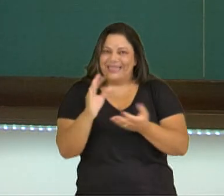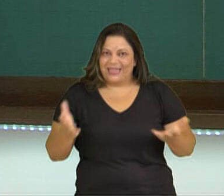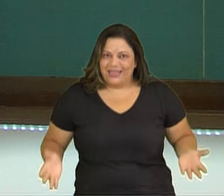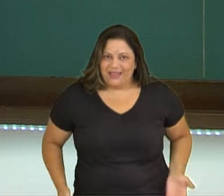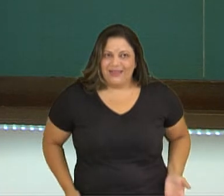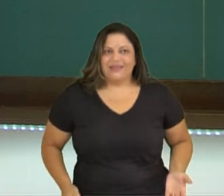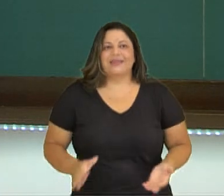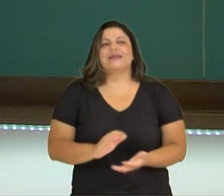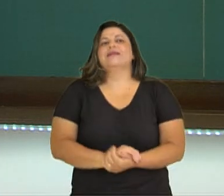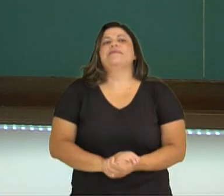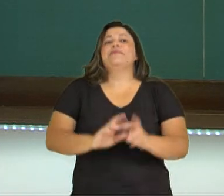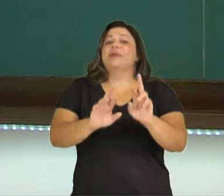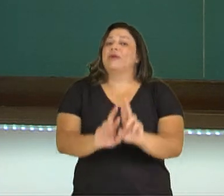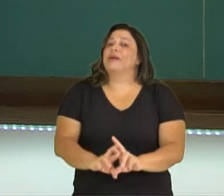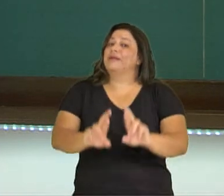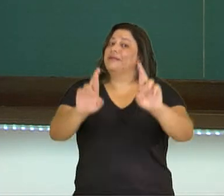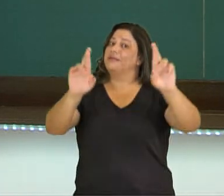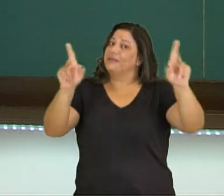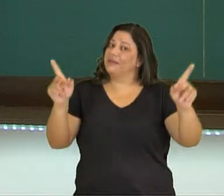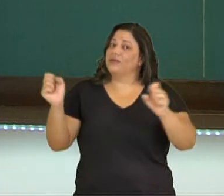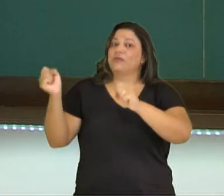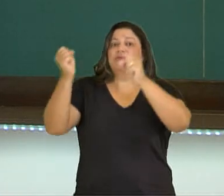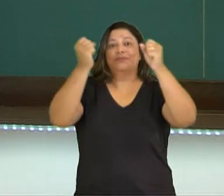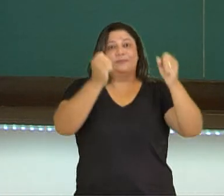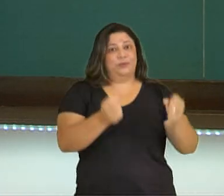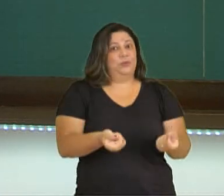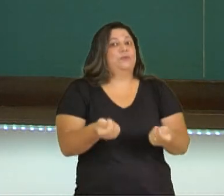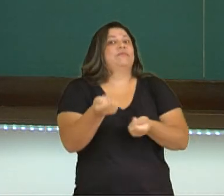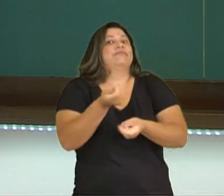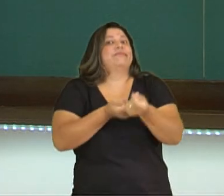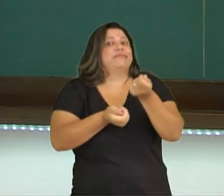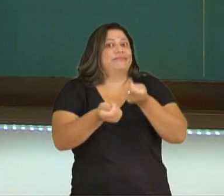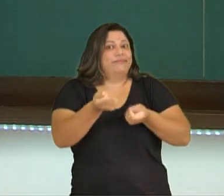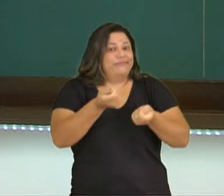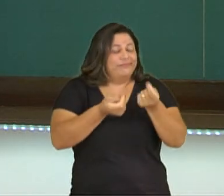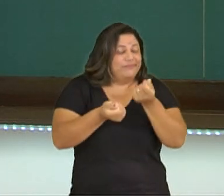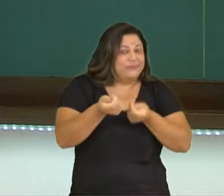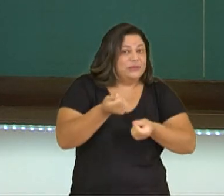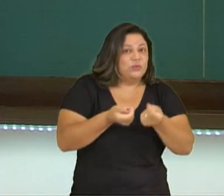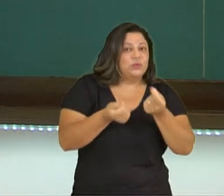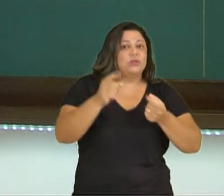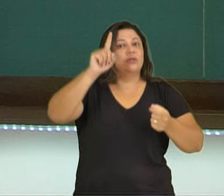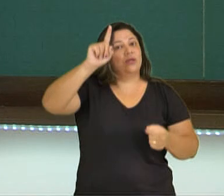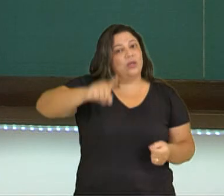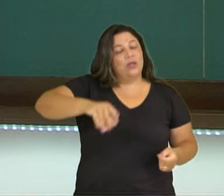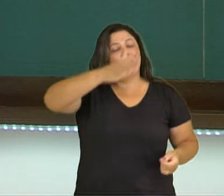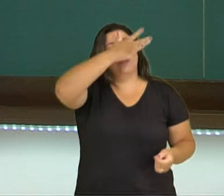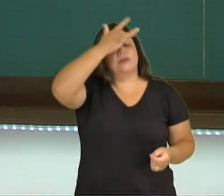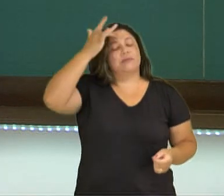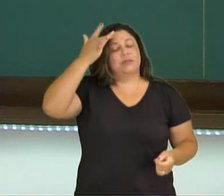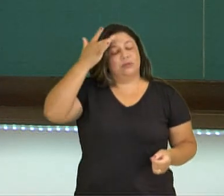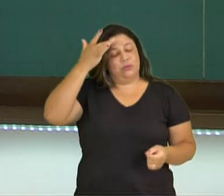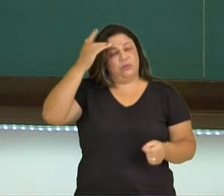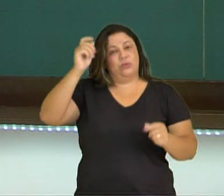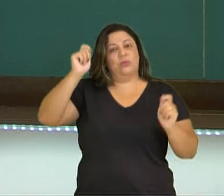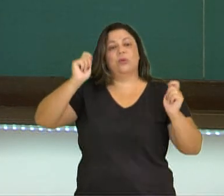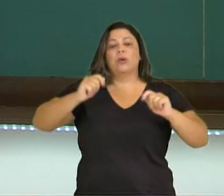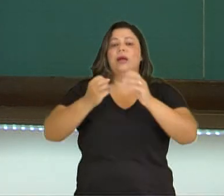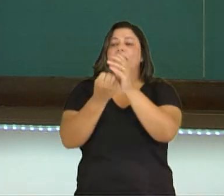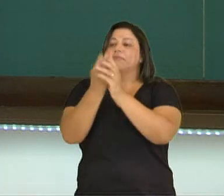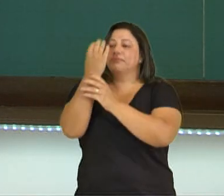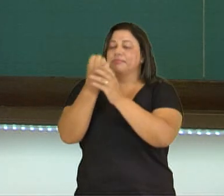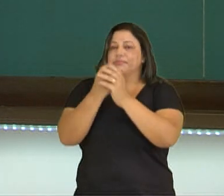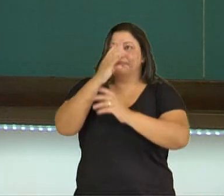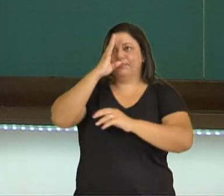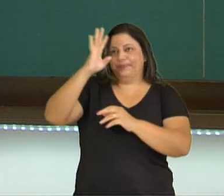E essa diferença ali do poder aquisitivo entre as pessoas é que vai formar aquela ideia que a imagem